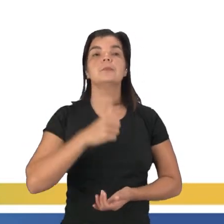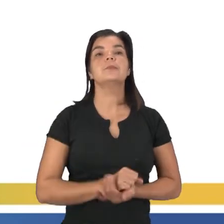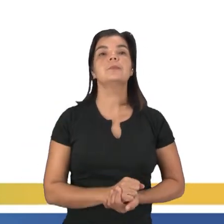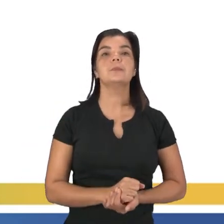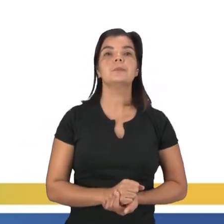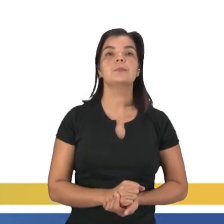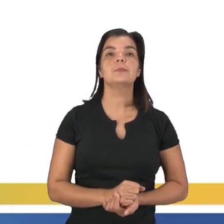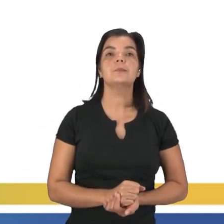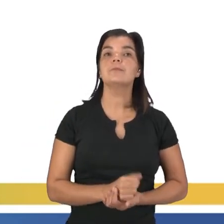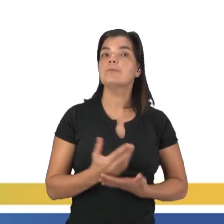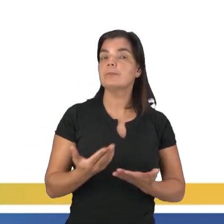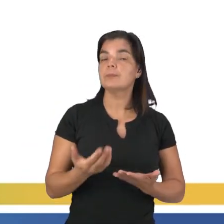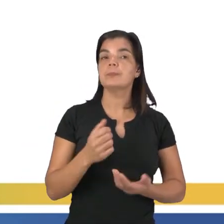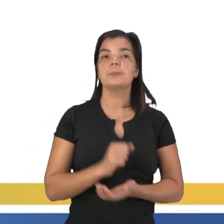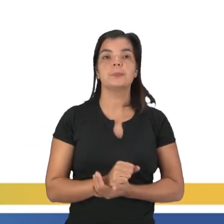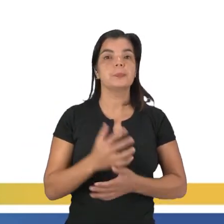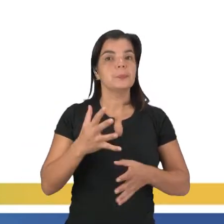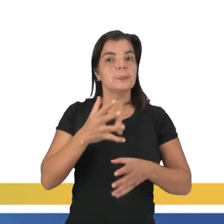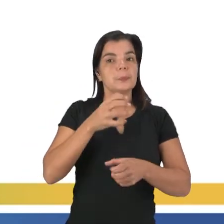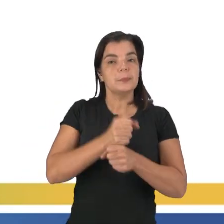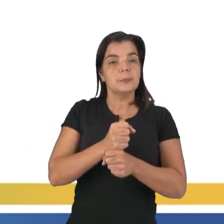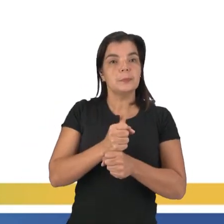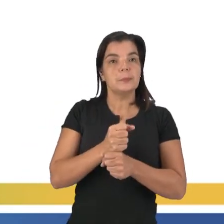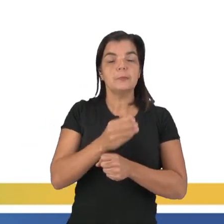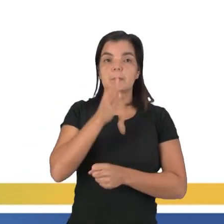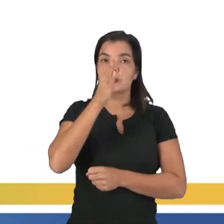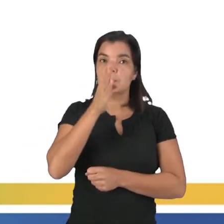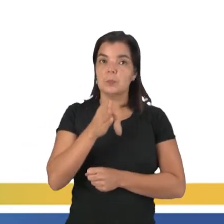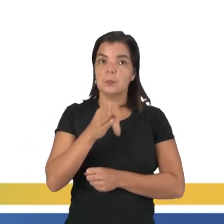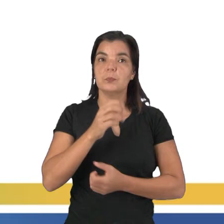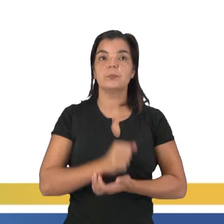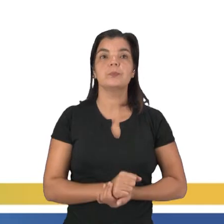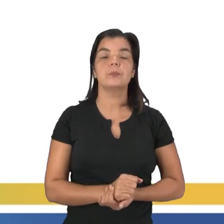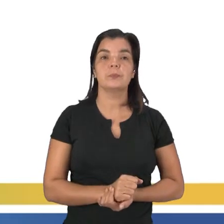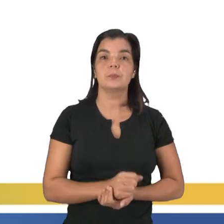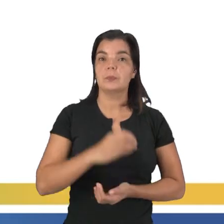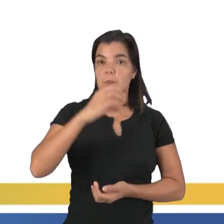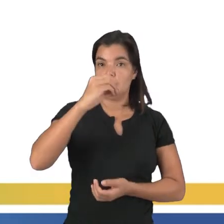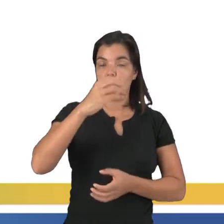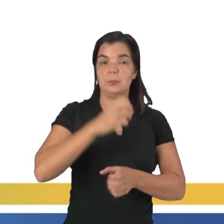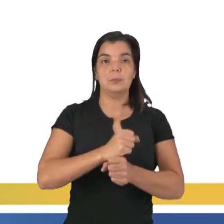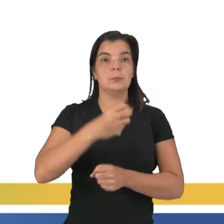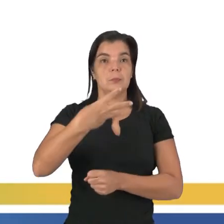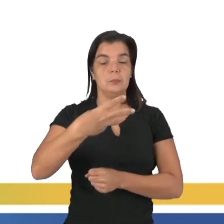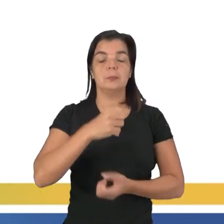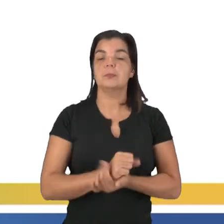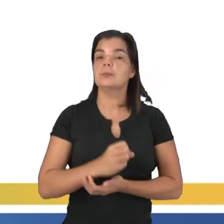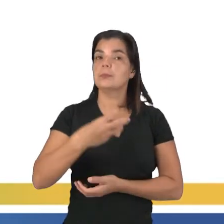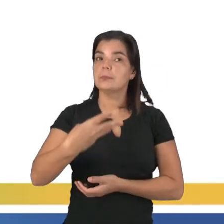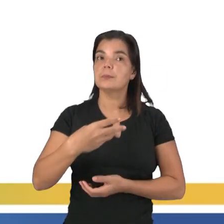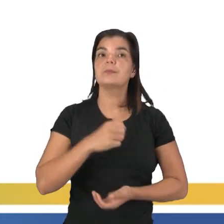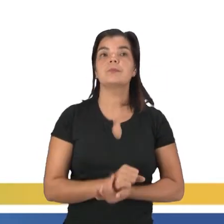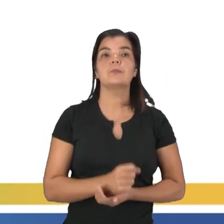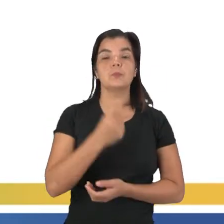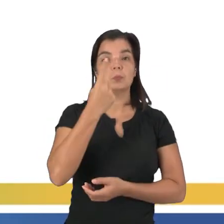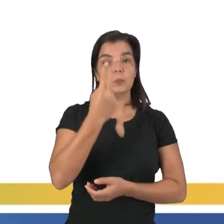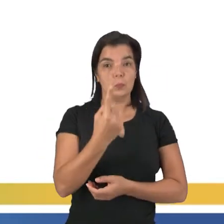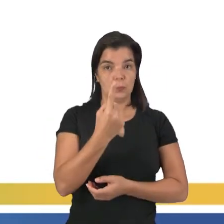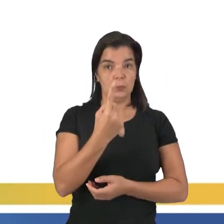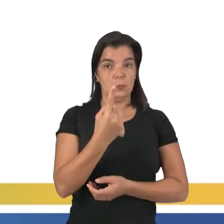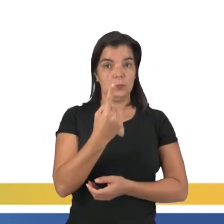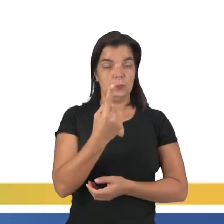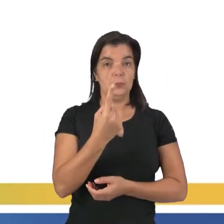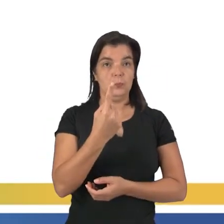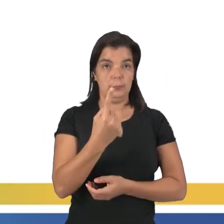1,23. Ou seja, vamos ter que somar 1, momento o 0 com 3, que é igual a 3. Já